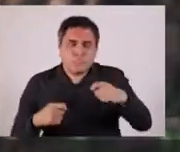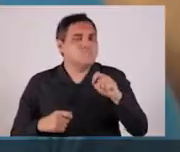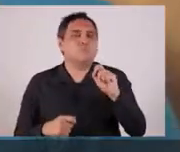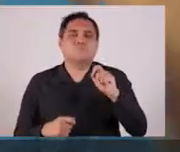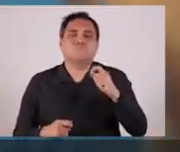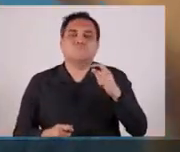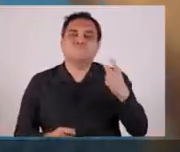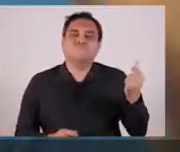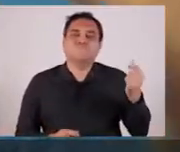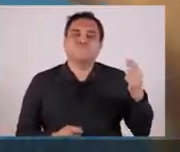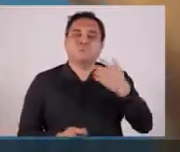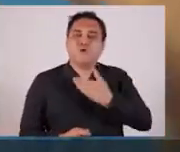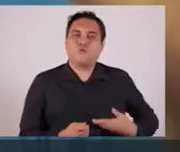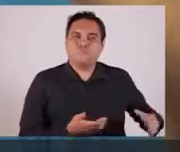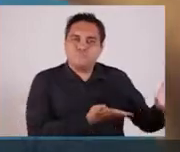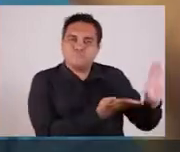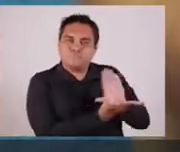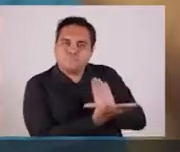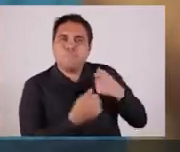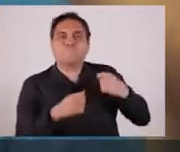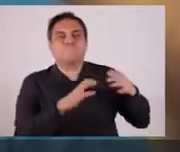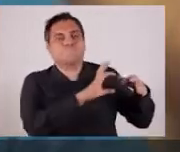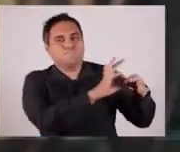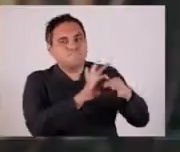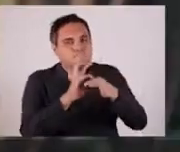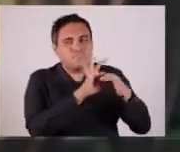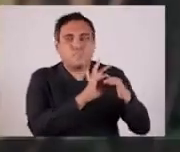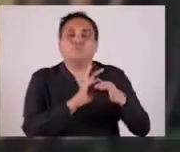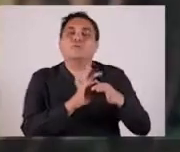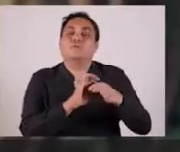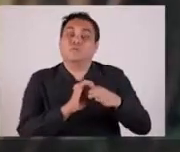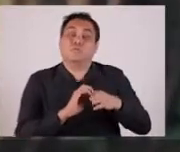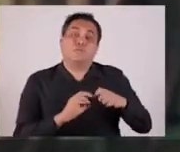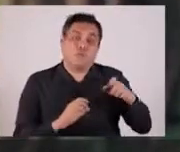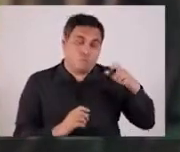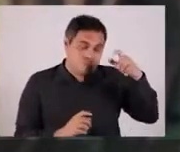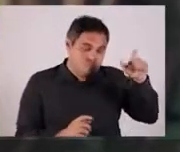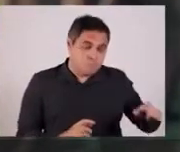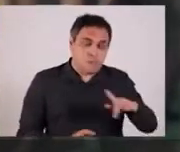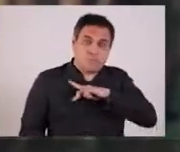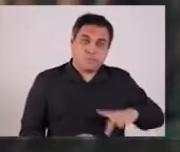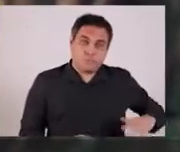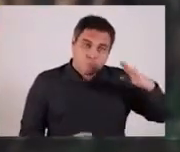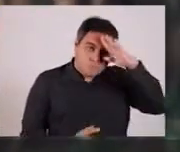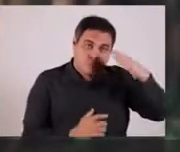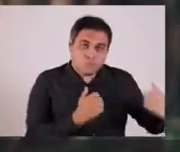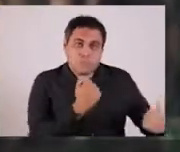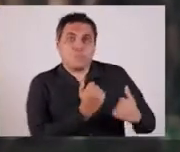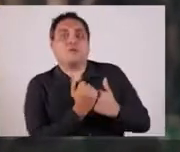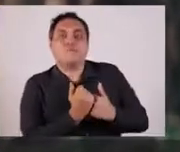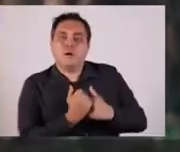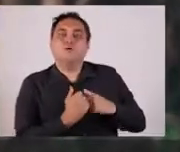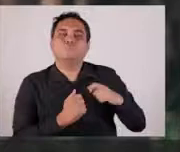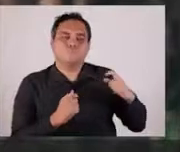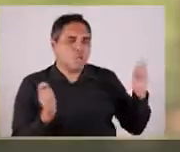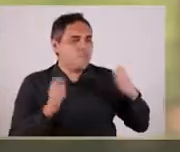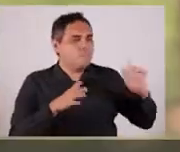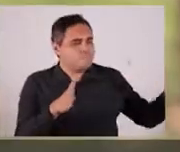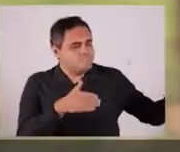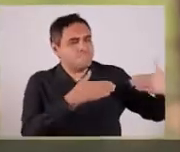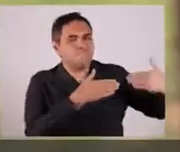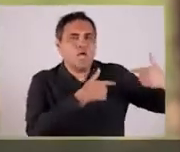de recursos do governo federal. Precisamos estar unidos. O único candidato que tem acesso direto ao presidente da República sou eu, Coronel